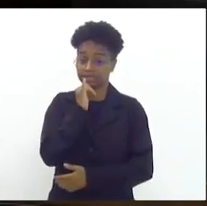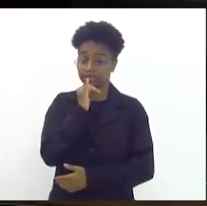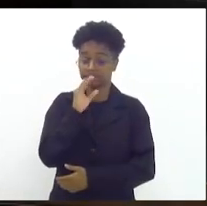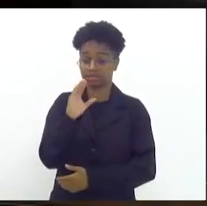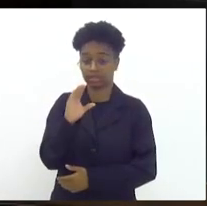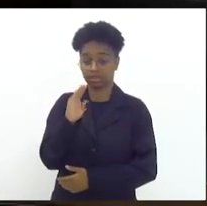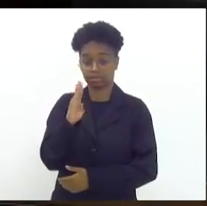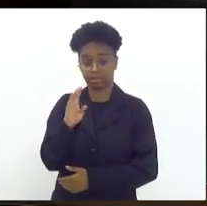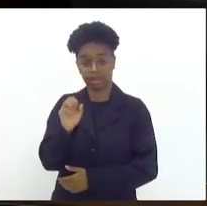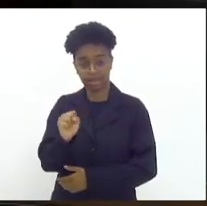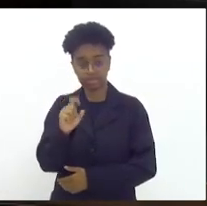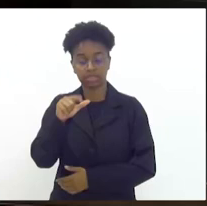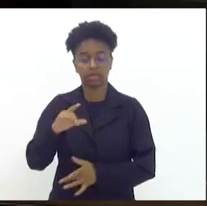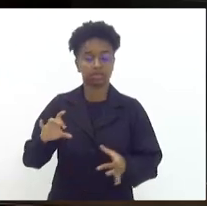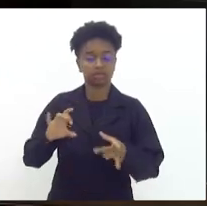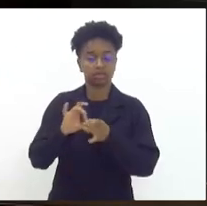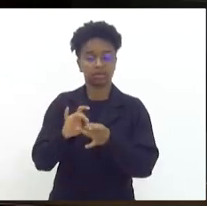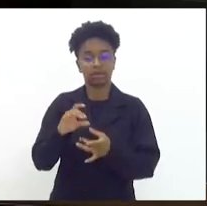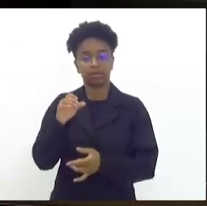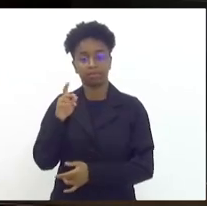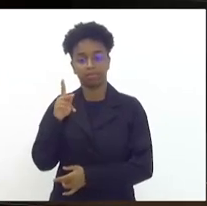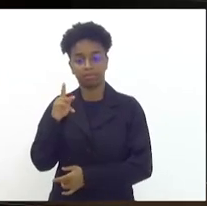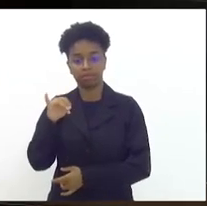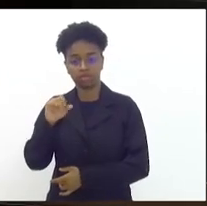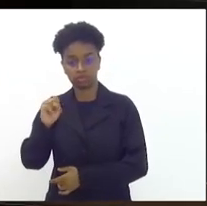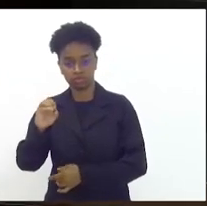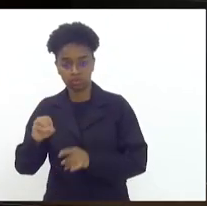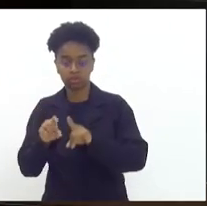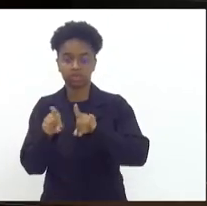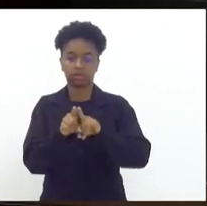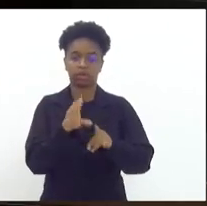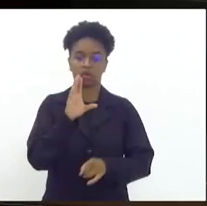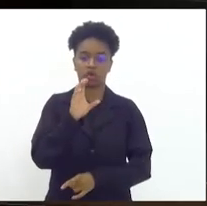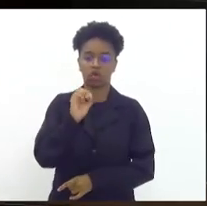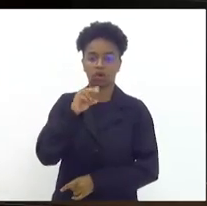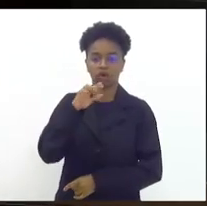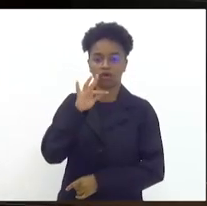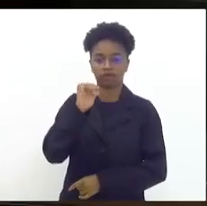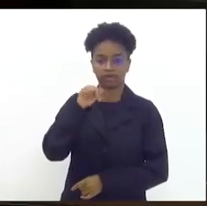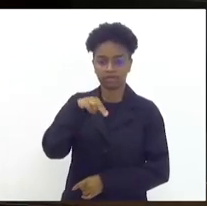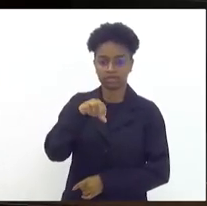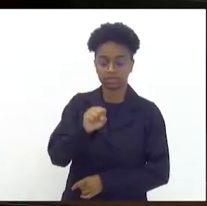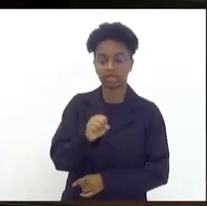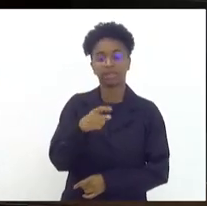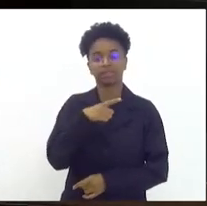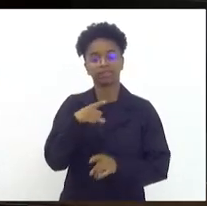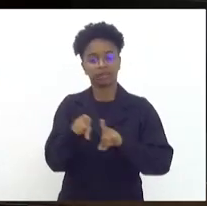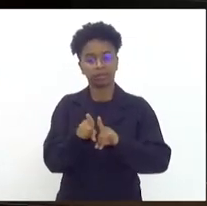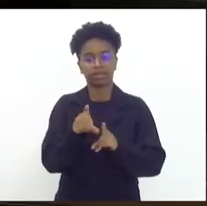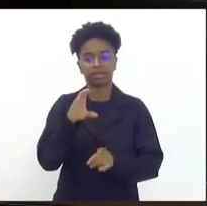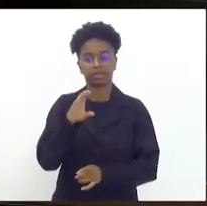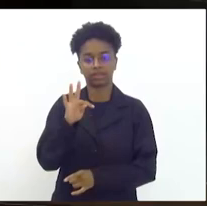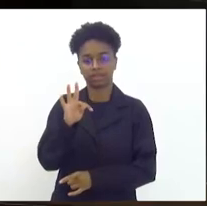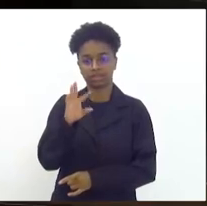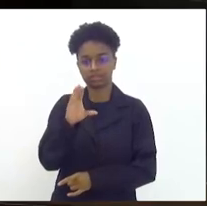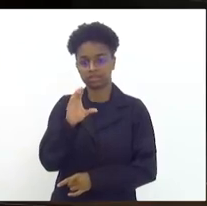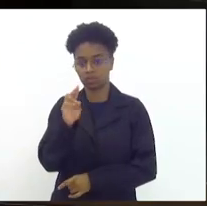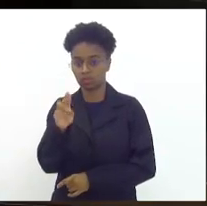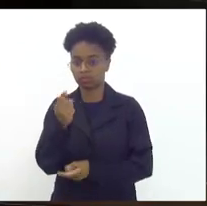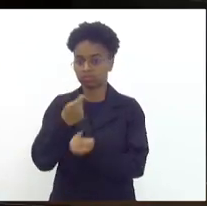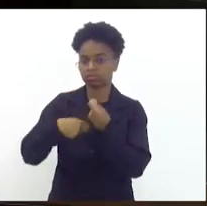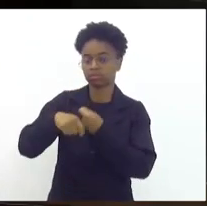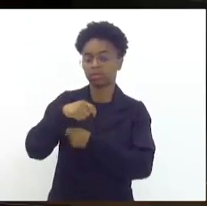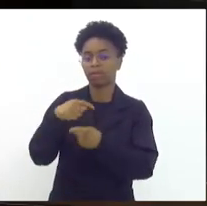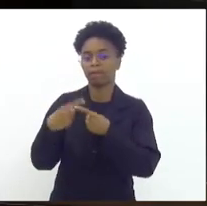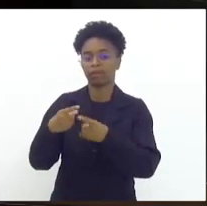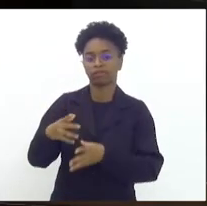que a junção do PIS e da cofins nessa o TCU também vai ter ingerência ele vai fazer as contas e o Senado vai